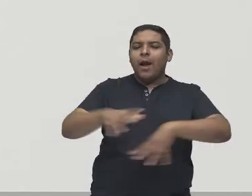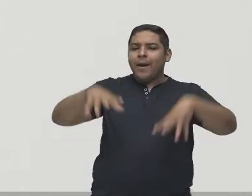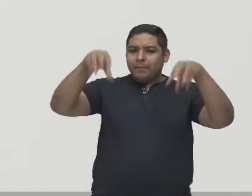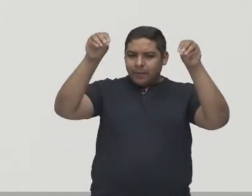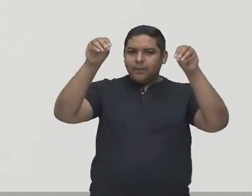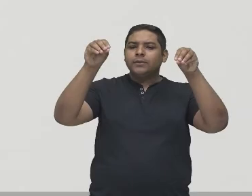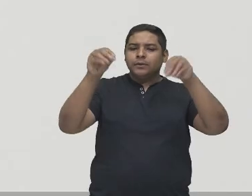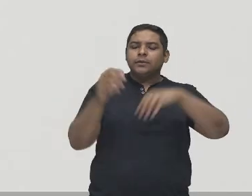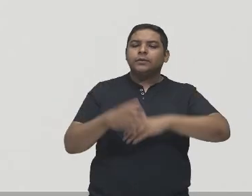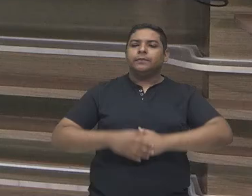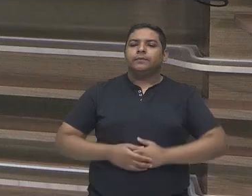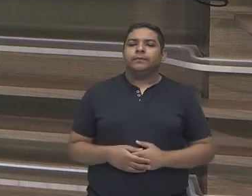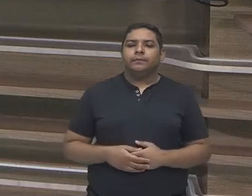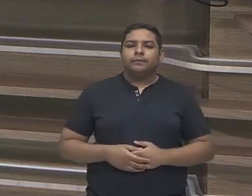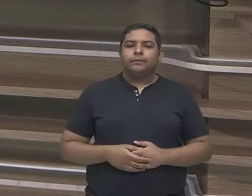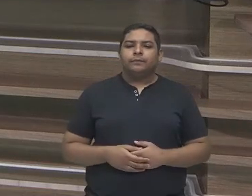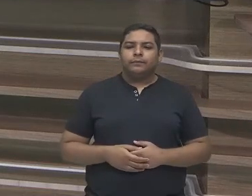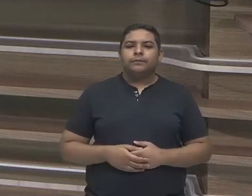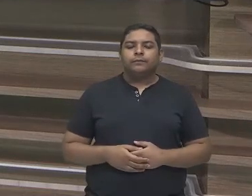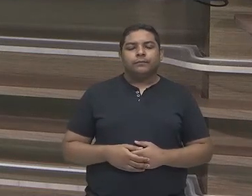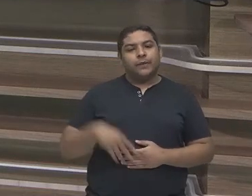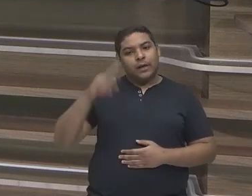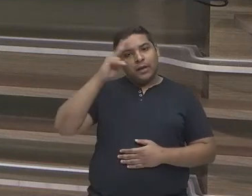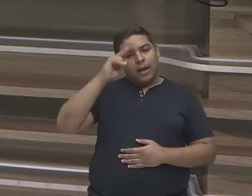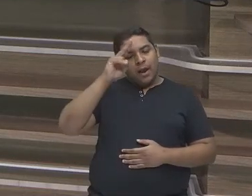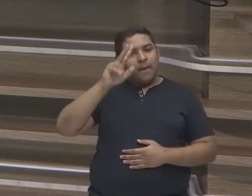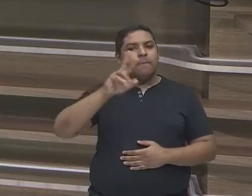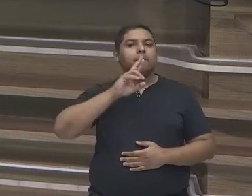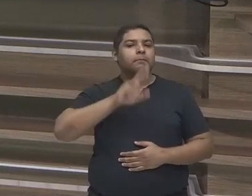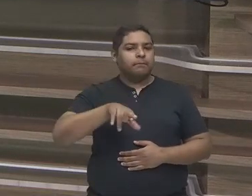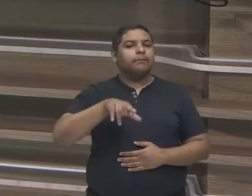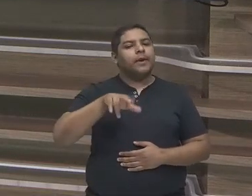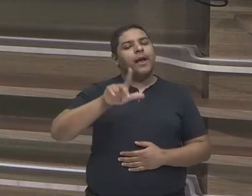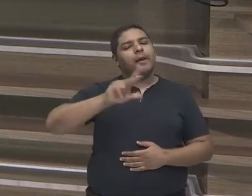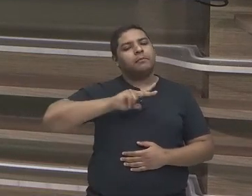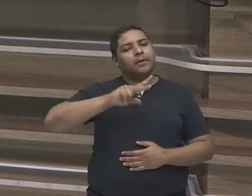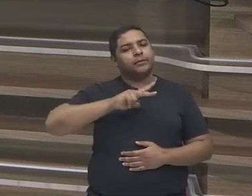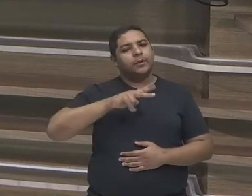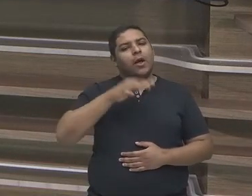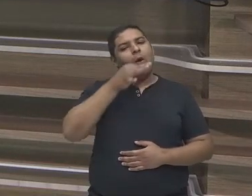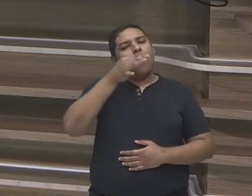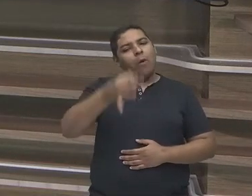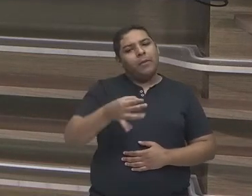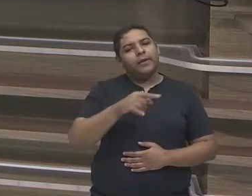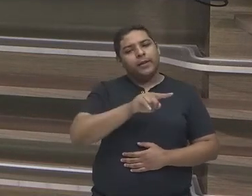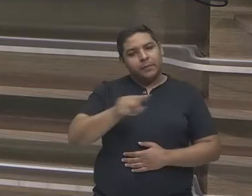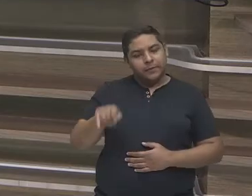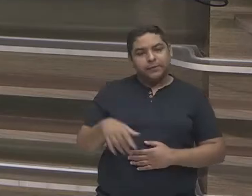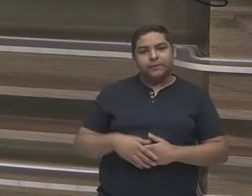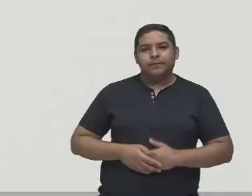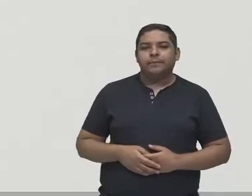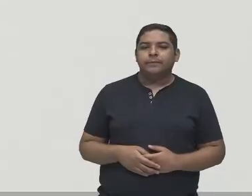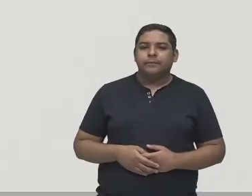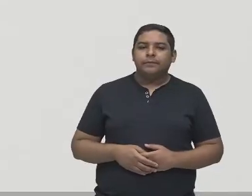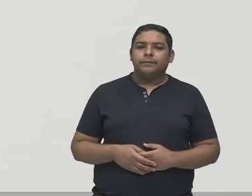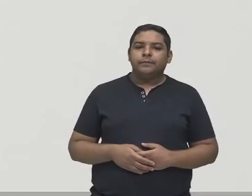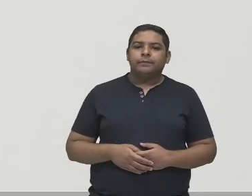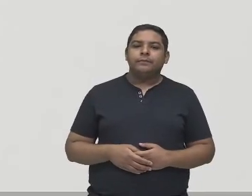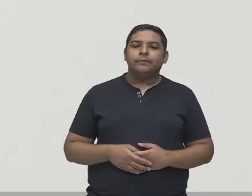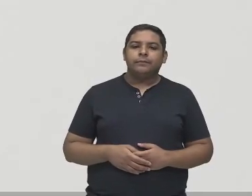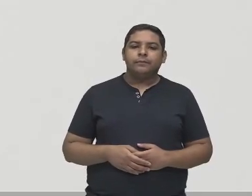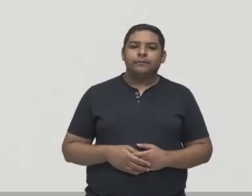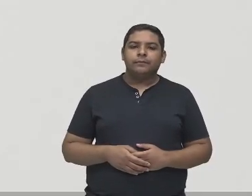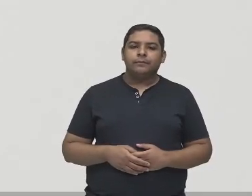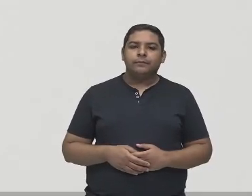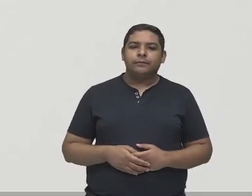como vocês devem imaginar, essa resposta é pessoal. Mas, obviamente, que nós trouxemos um comentáriozinho para vocês, certo? Então, olha aí,